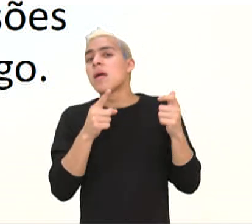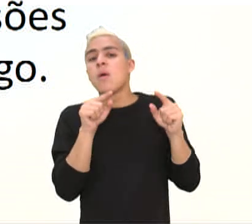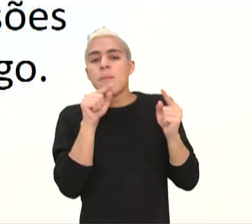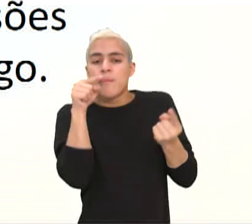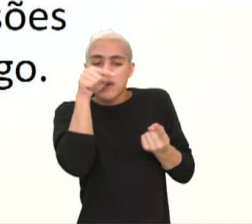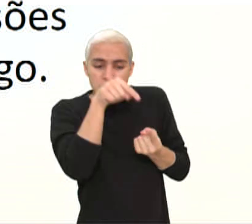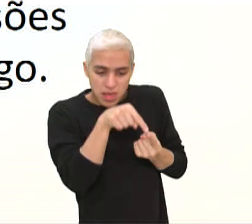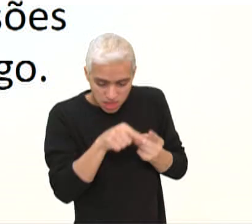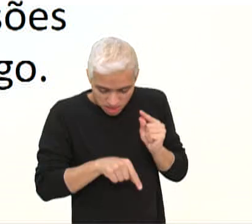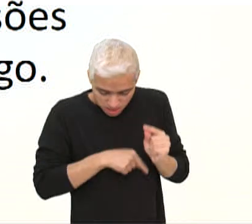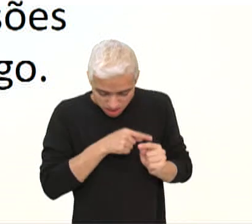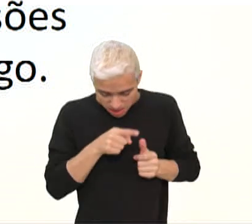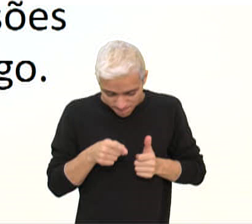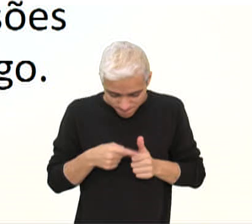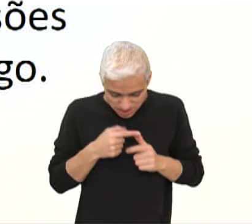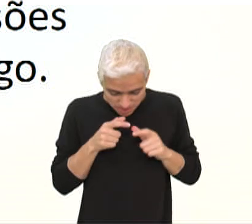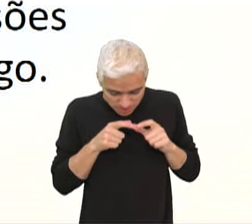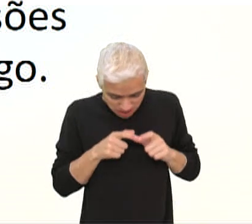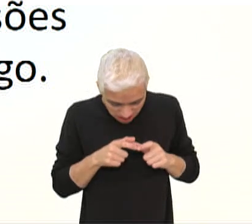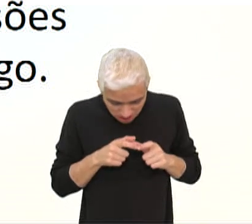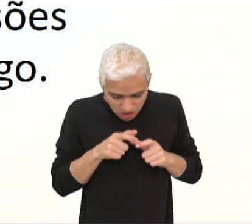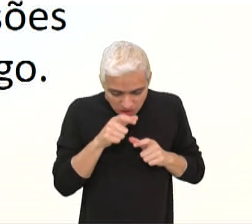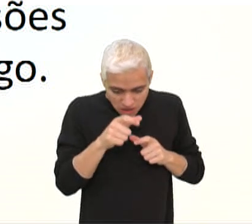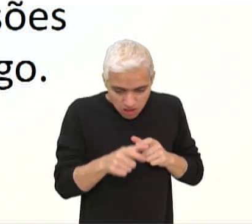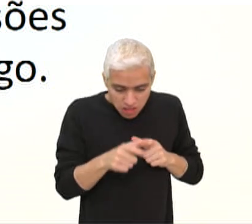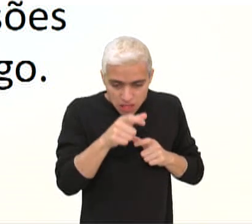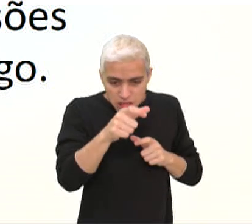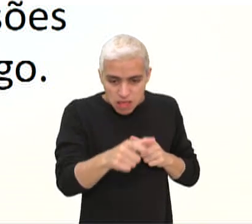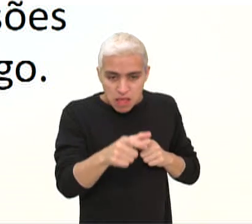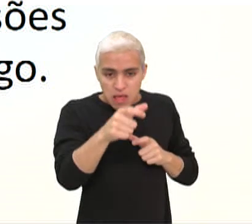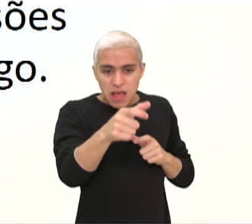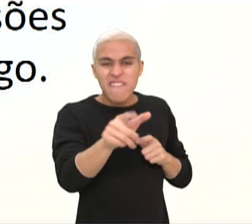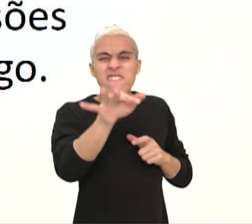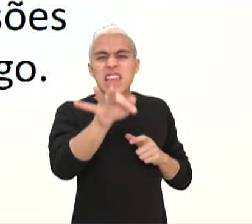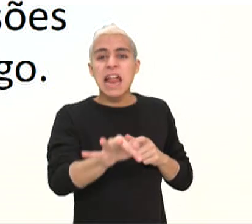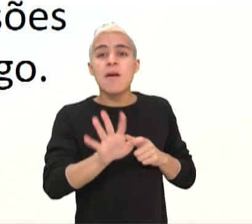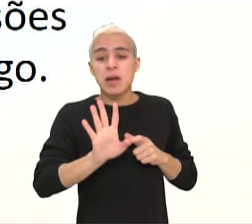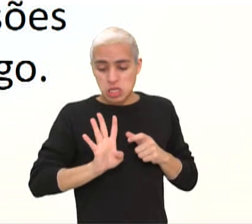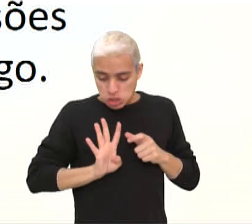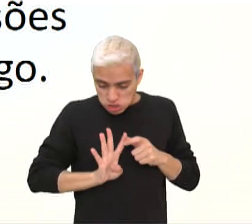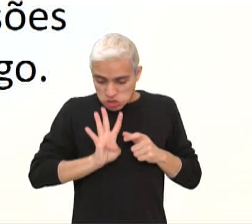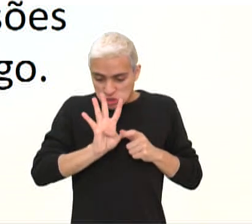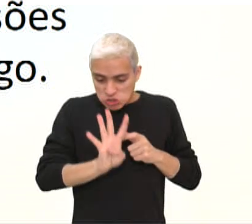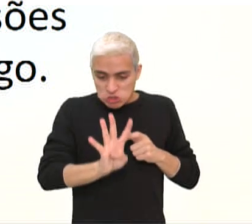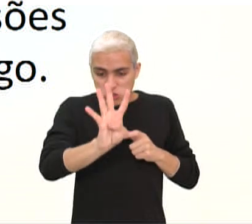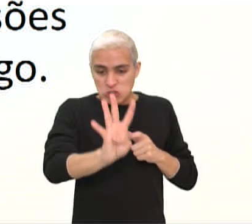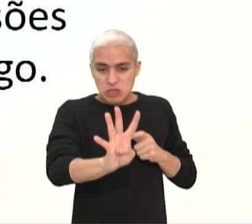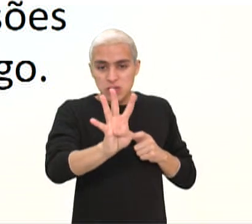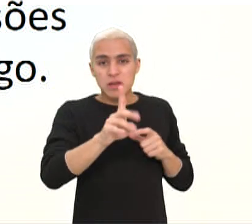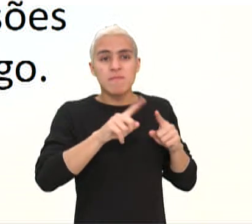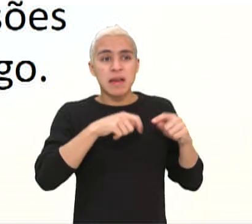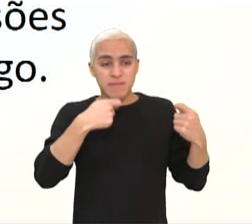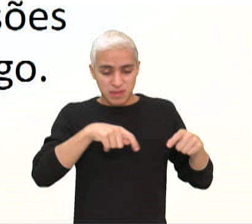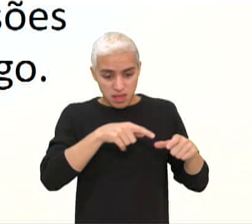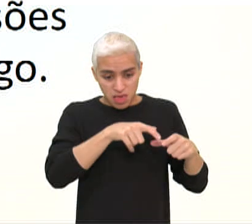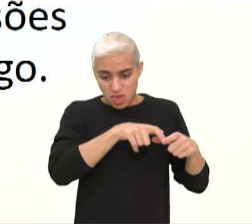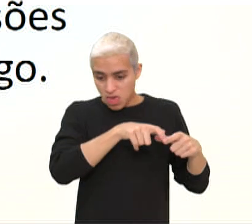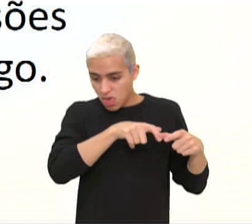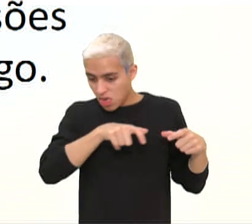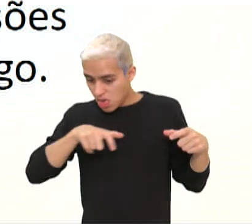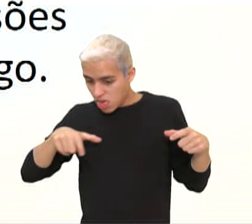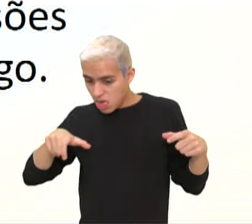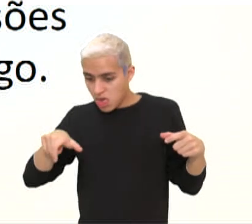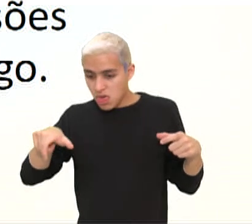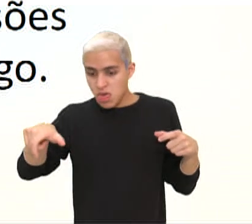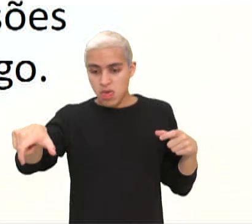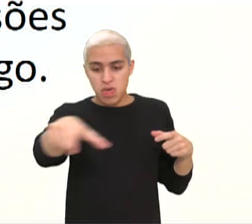que, partindo de uma casa de origem, chega com quatro peões à casa final. Para isso, deve-se dar a volta inteira no tabuleiro e